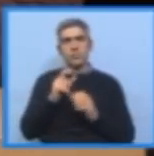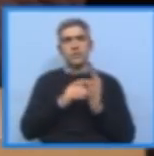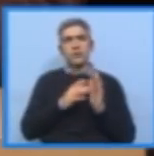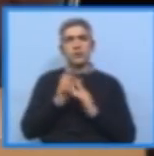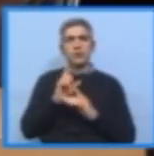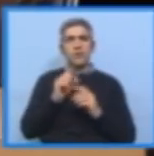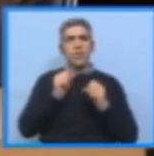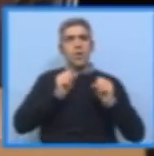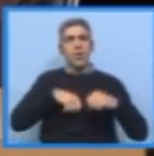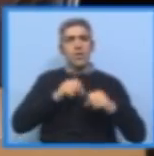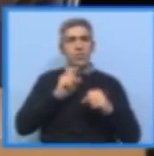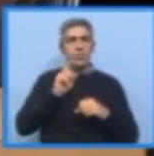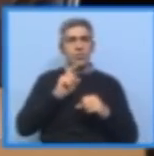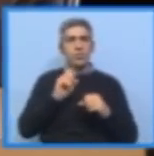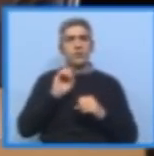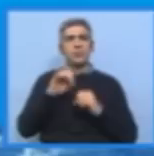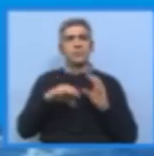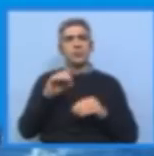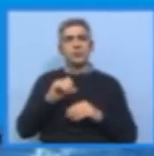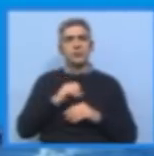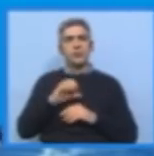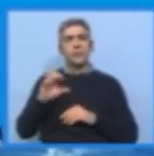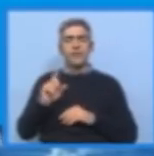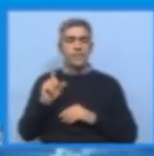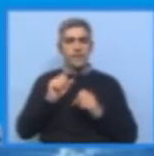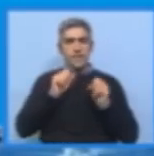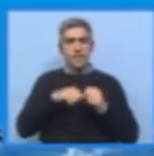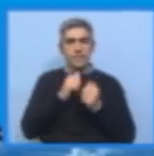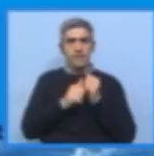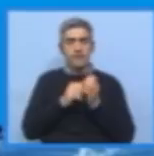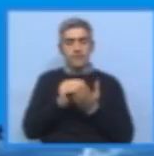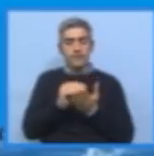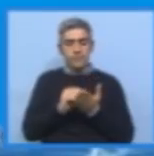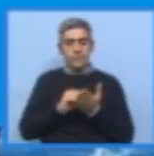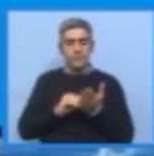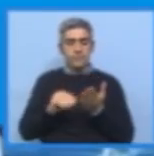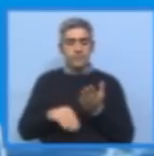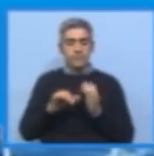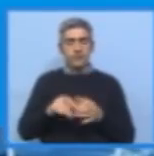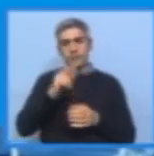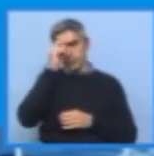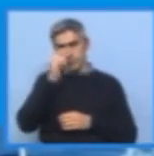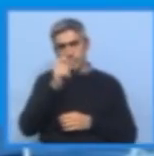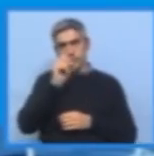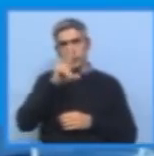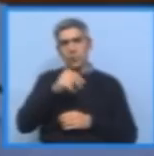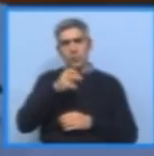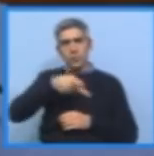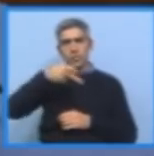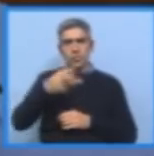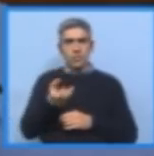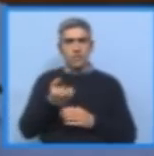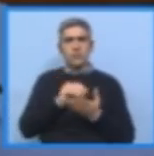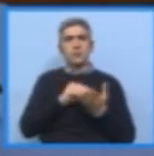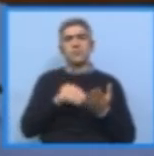um acordo, ou aquilo que se passa no leste do meu país, não é um acordo do papel que é assinado e nunca é respeitado, não